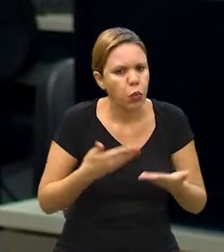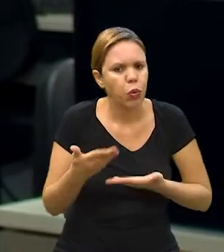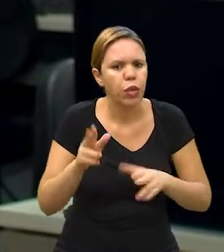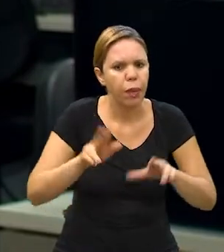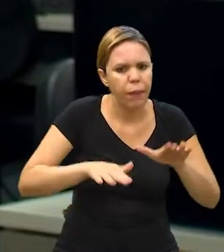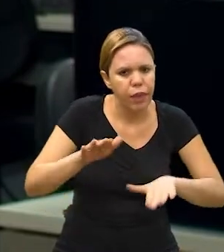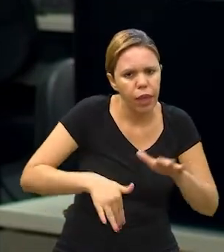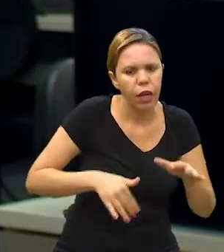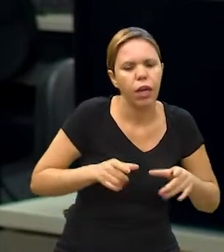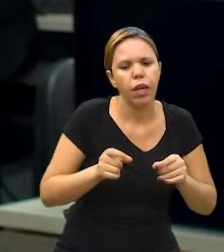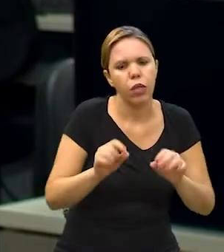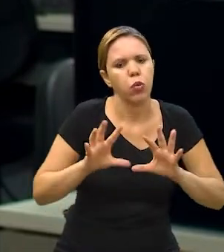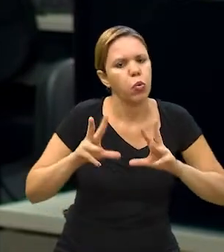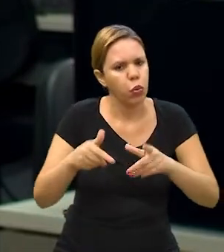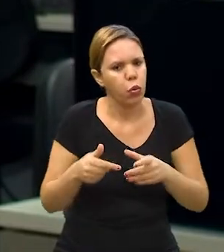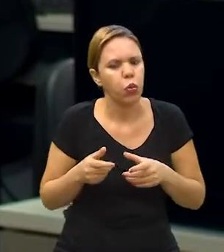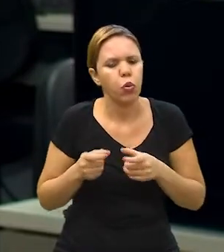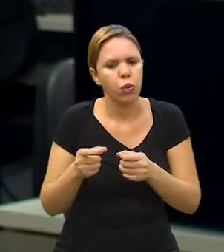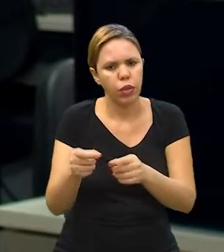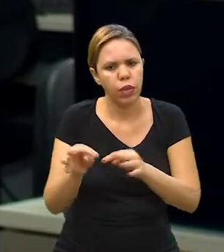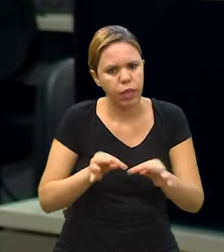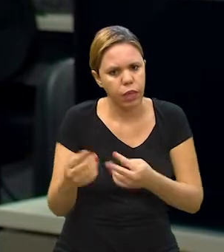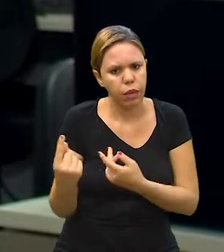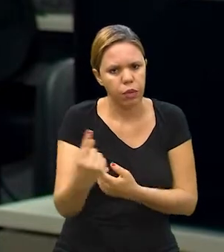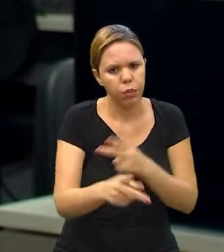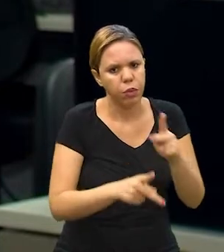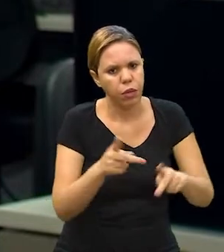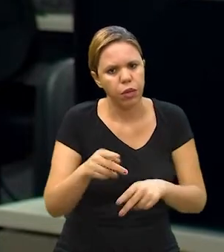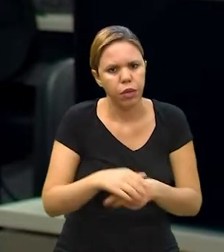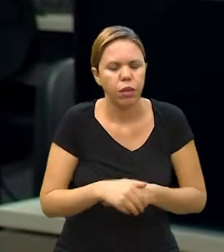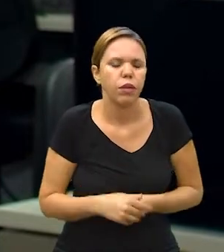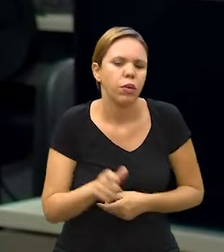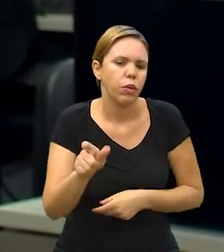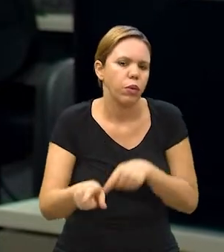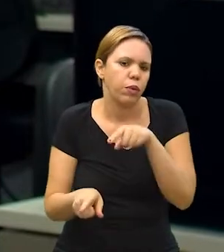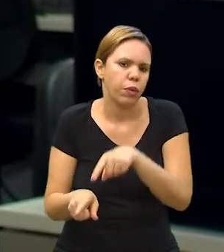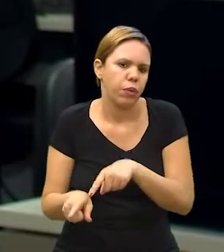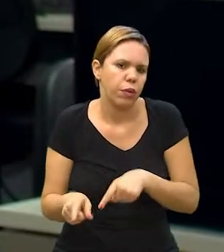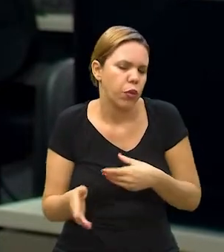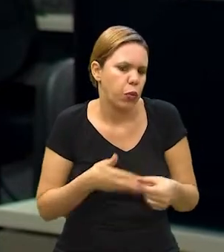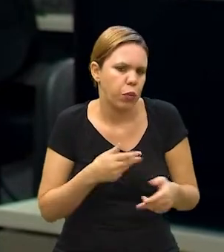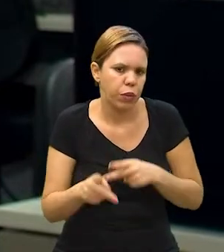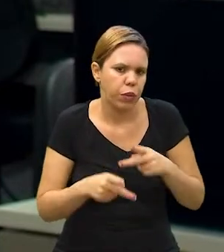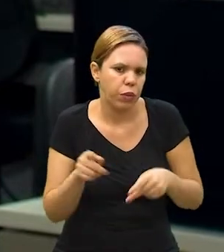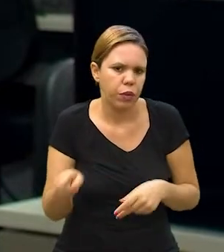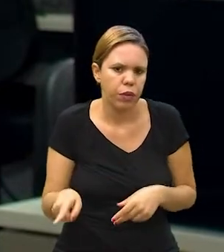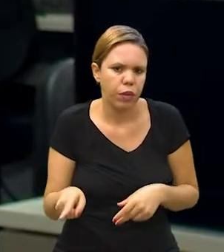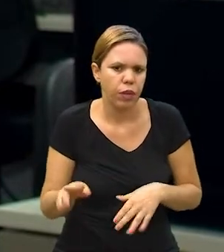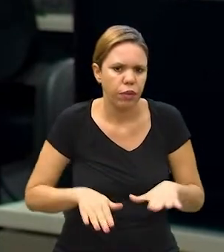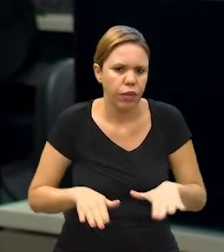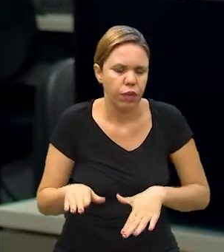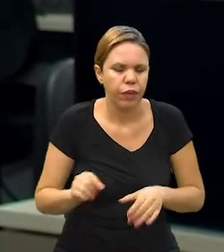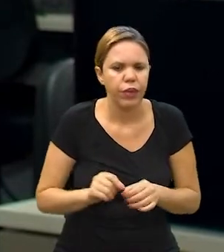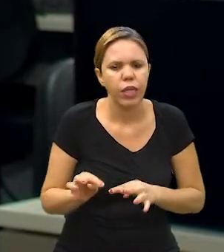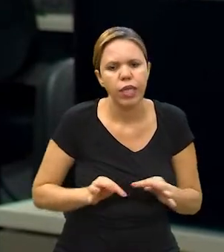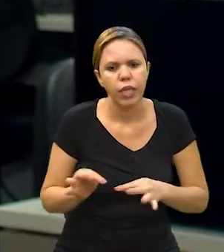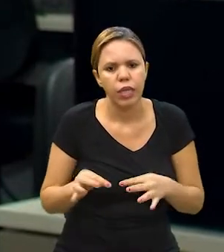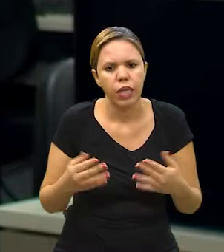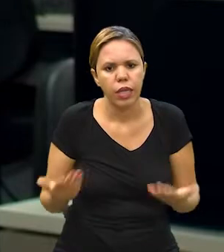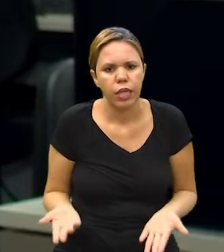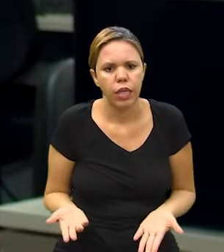câncer. Nem todo tratamento de câncer vai ser o mesmo tratamento para cada um. Então, uma pessoa, para qualquer um, uma pessoa às vezes vai fazer um tratamento